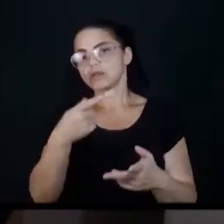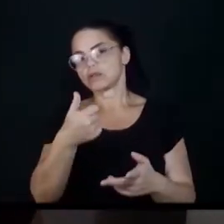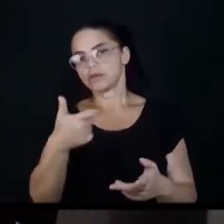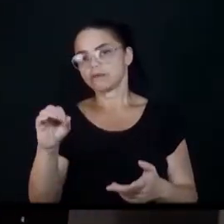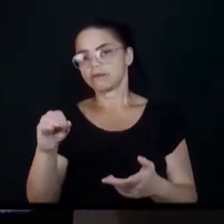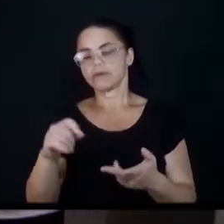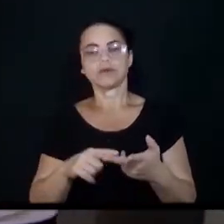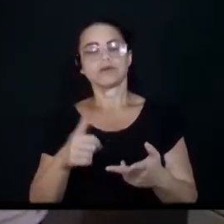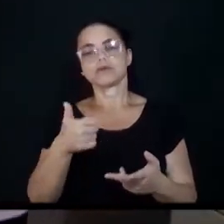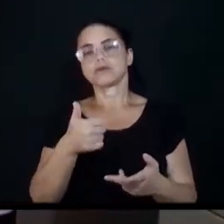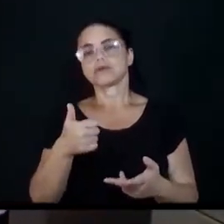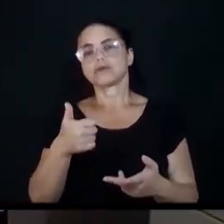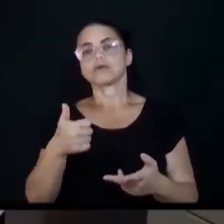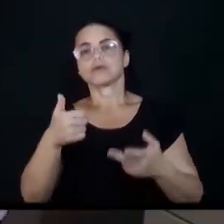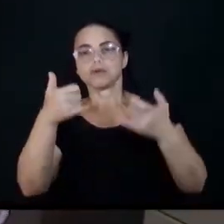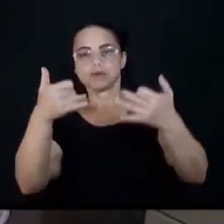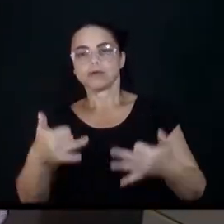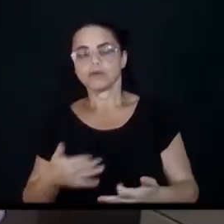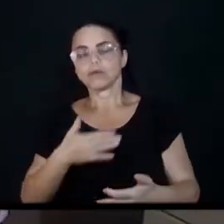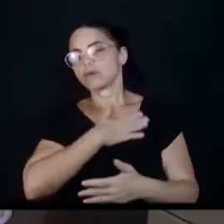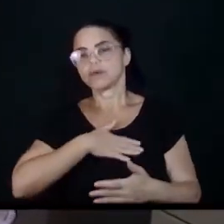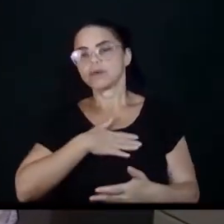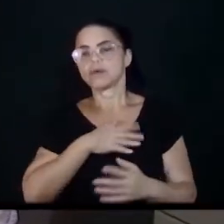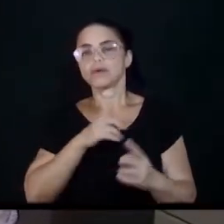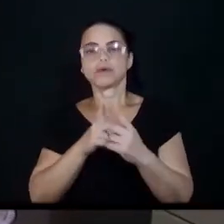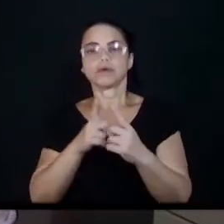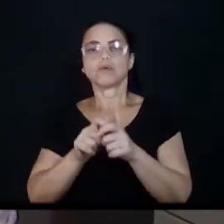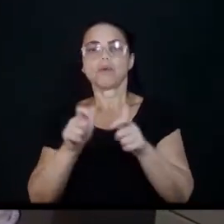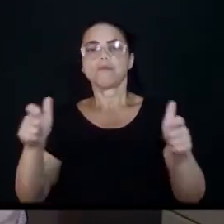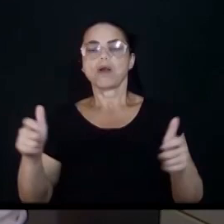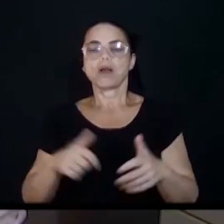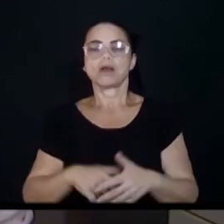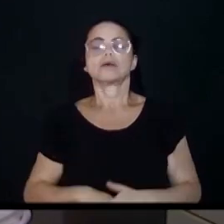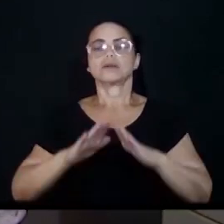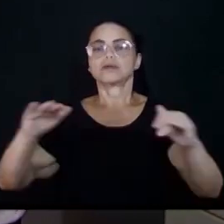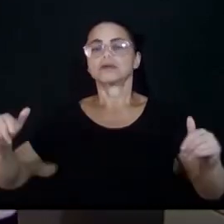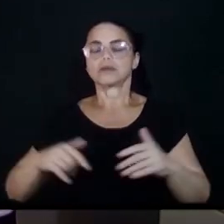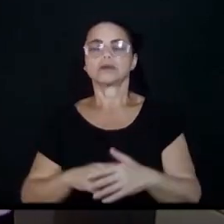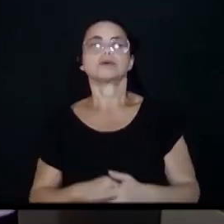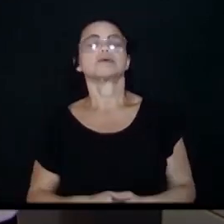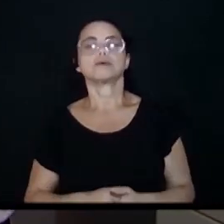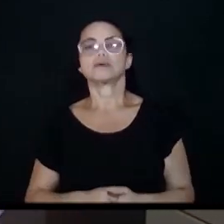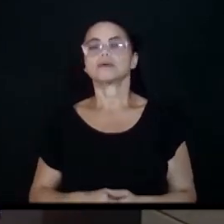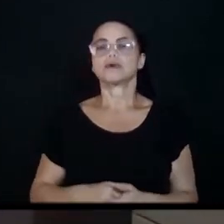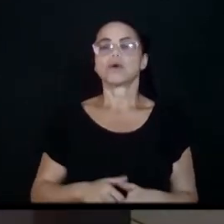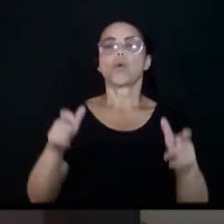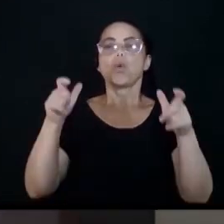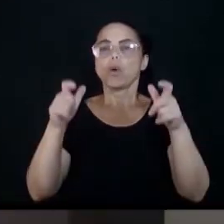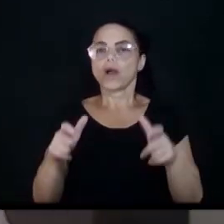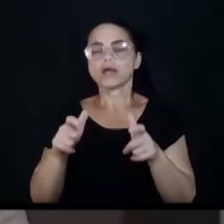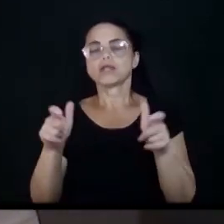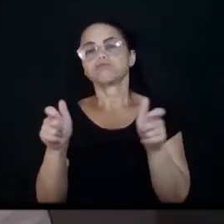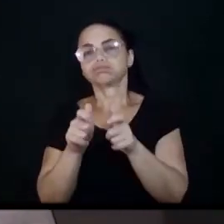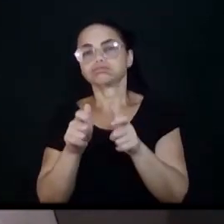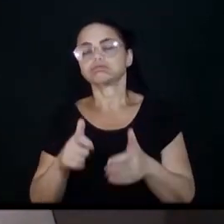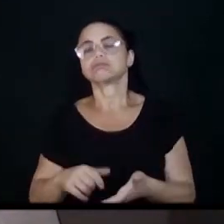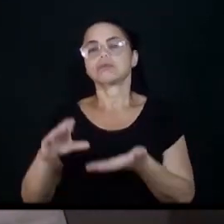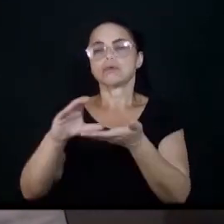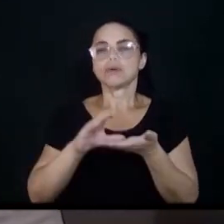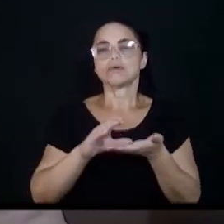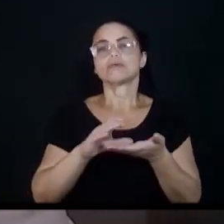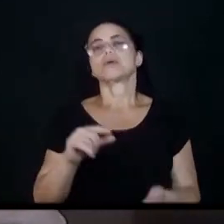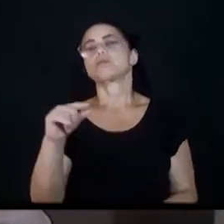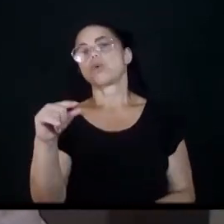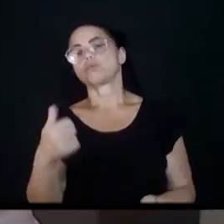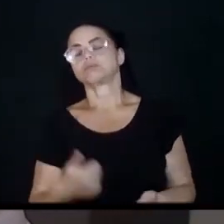CCI. Nós gostaríamos de atender muito mais, mas devido ao espaço, ao repasse de recursos, a gente acaba atendendo uma meta